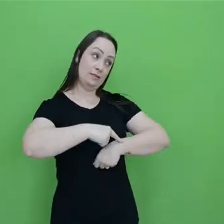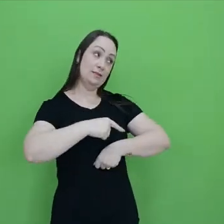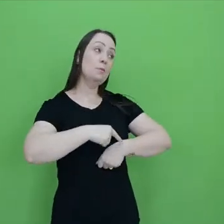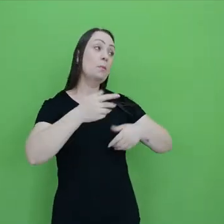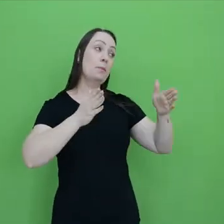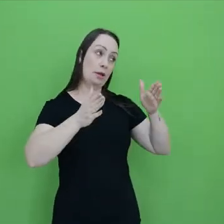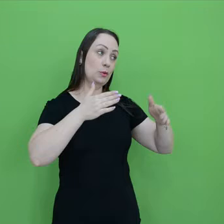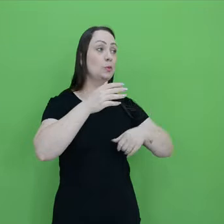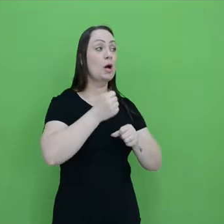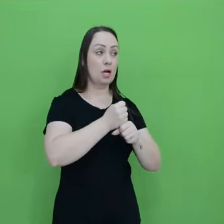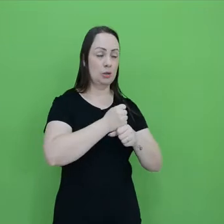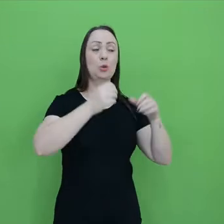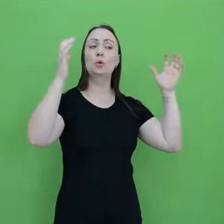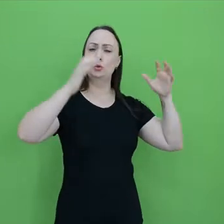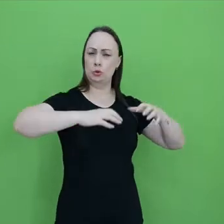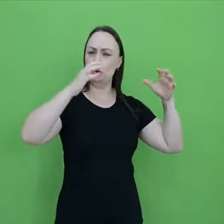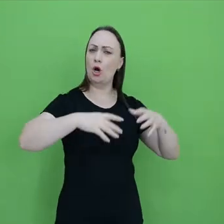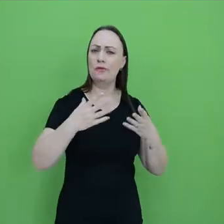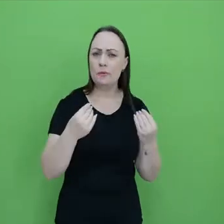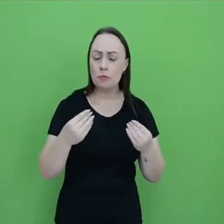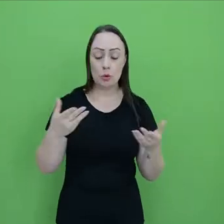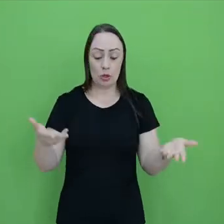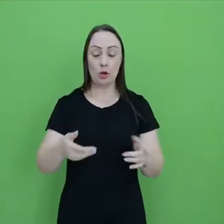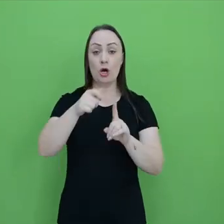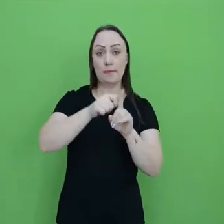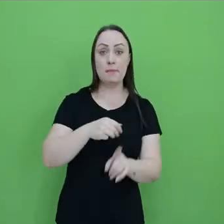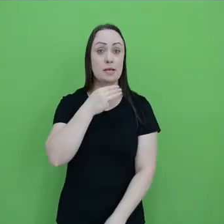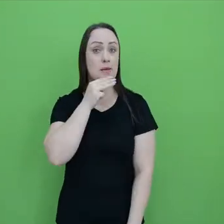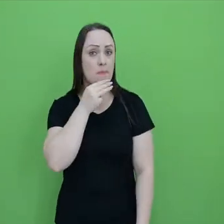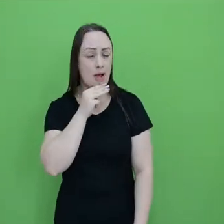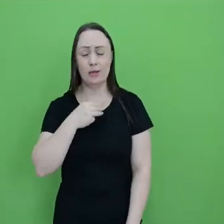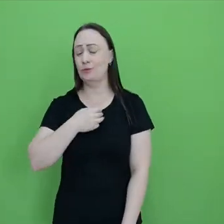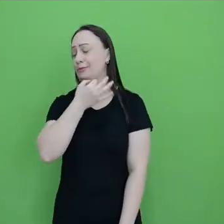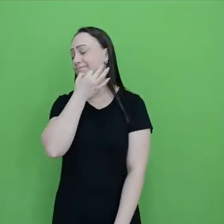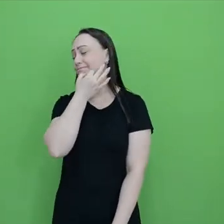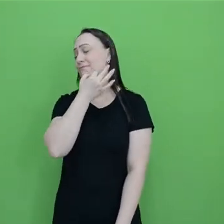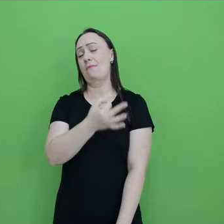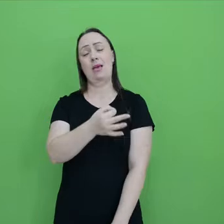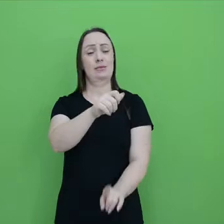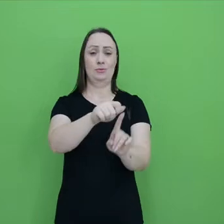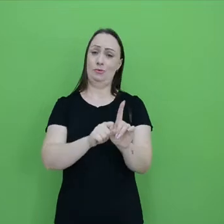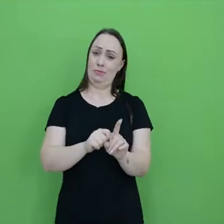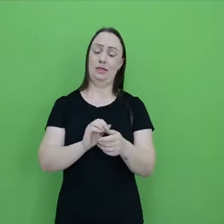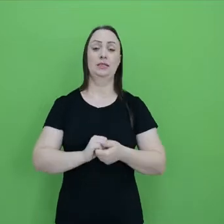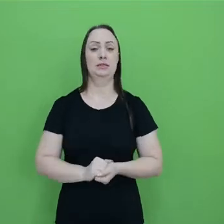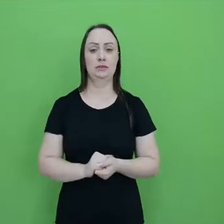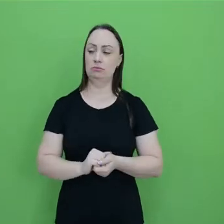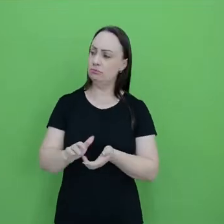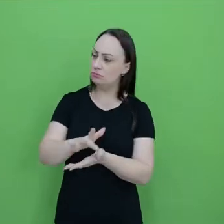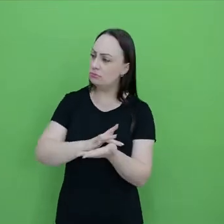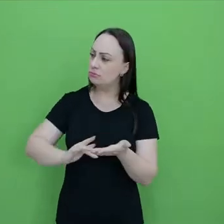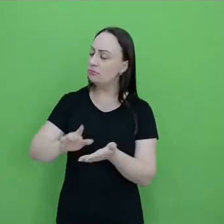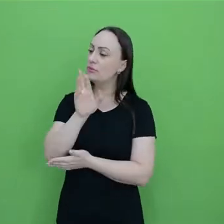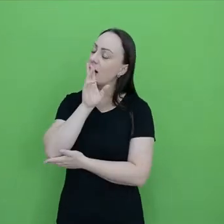do ano chove muito. Estamos em março. É um mês péssimo, não acha? E a